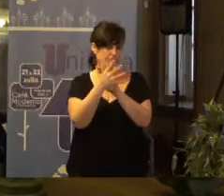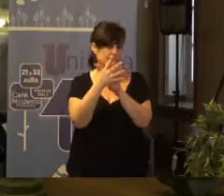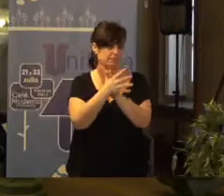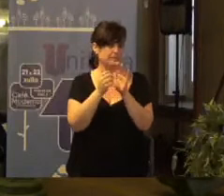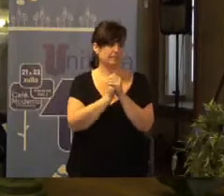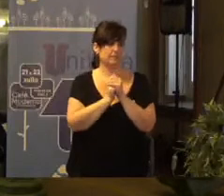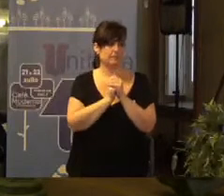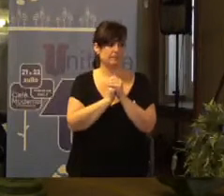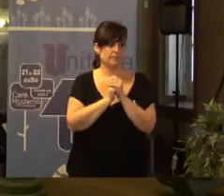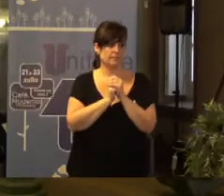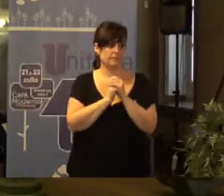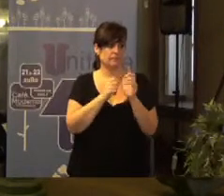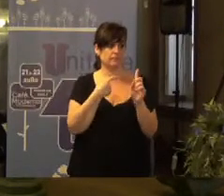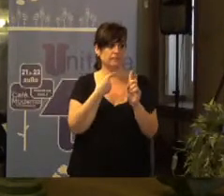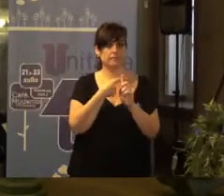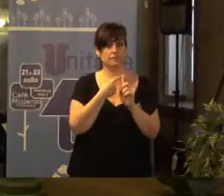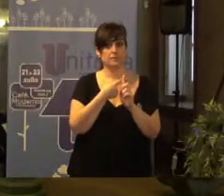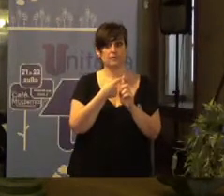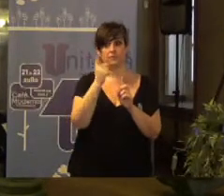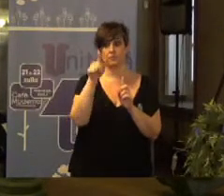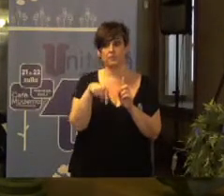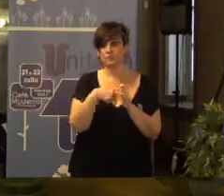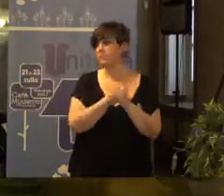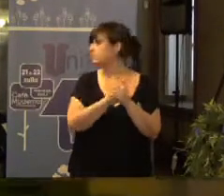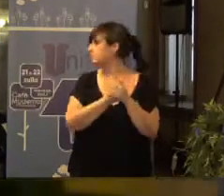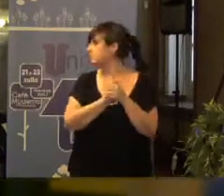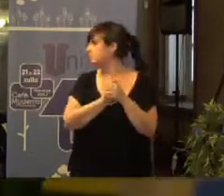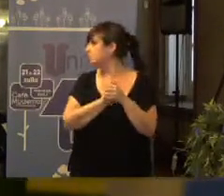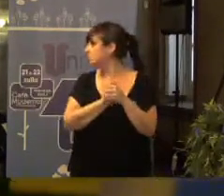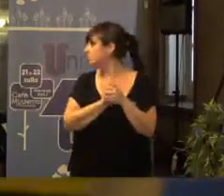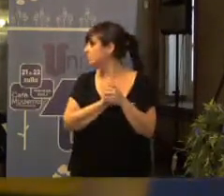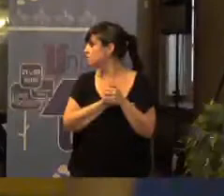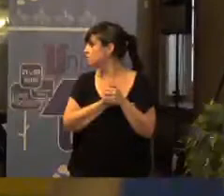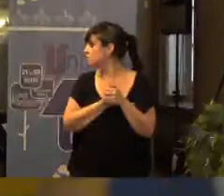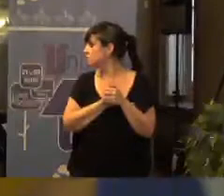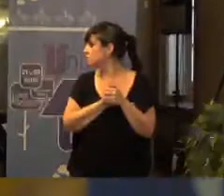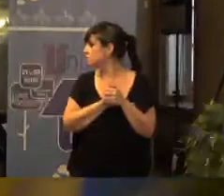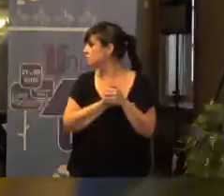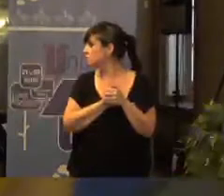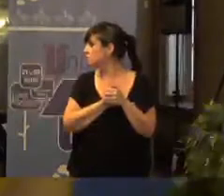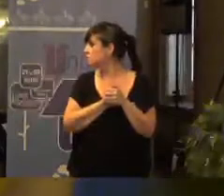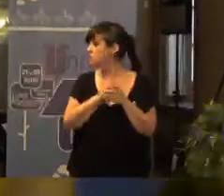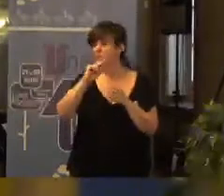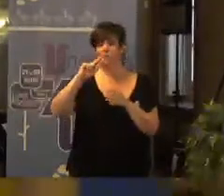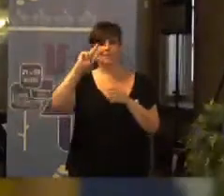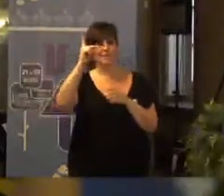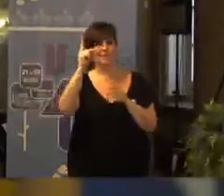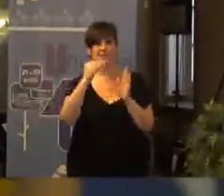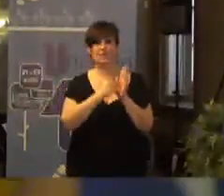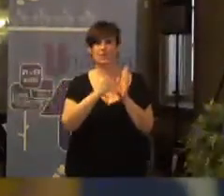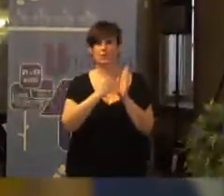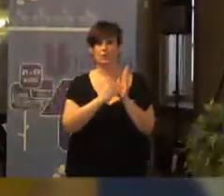E ao fío, ademais, dunha noticia de actualidade, que por segunda vez